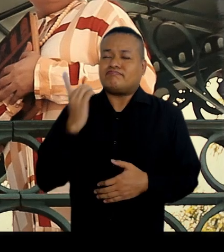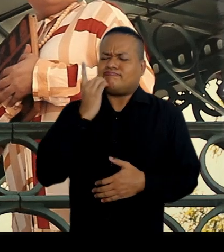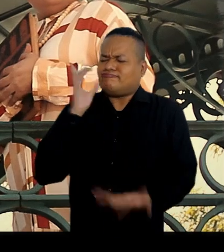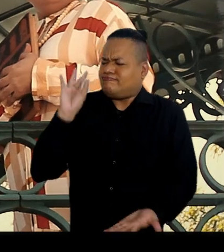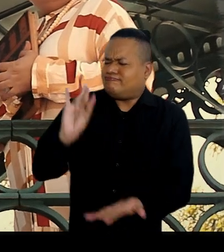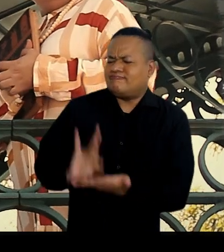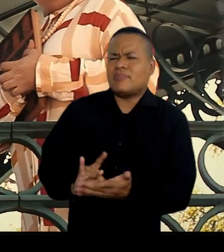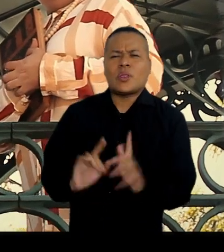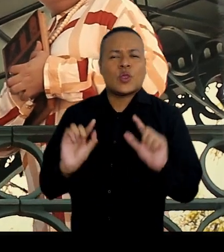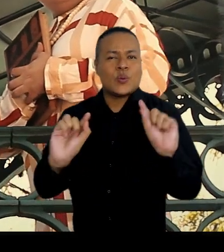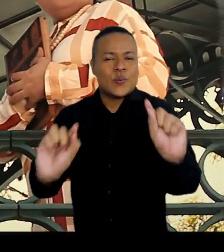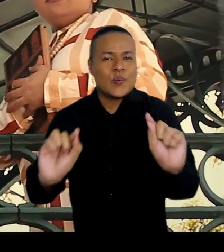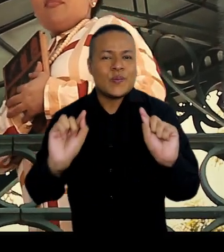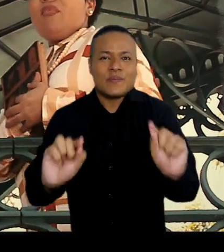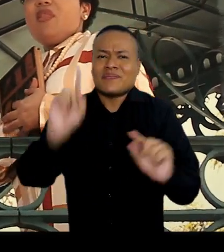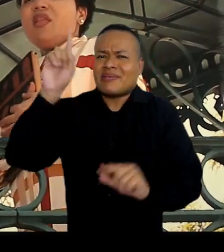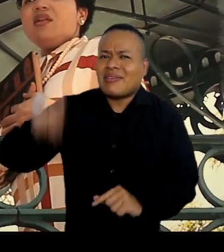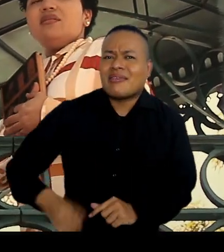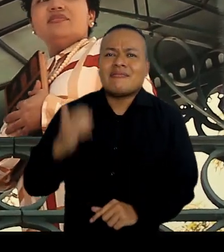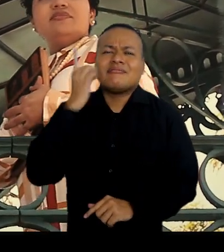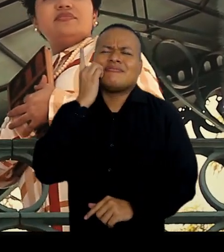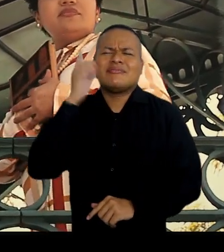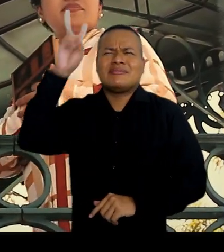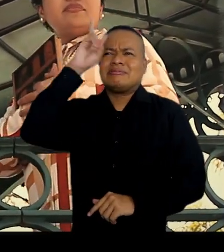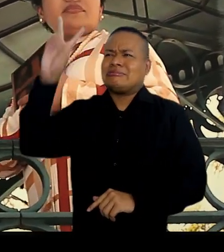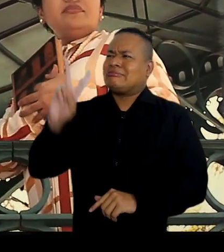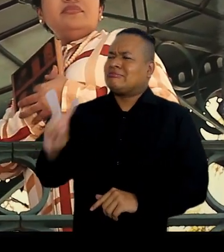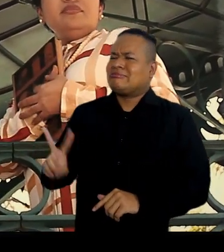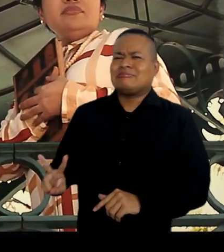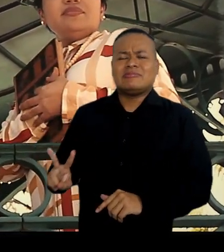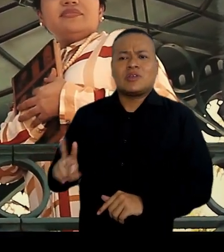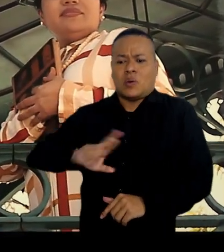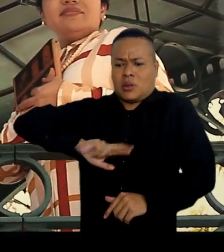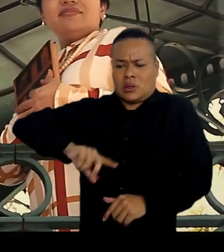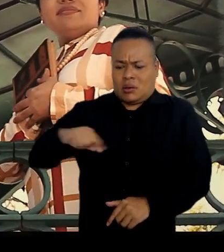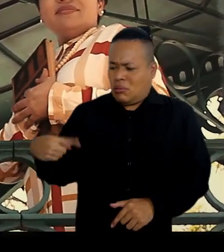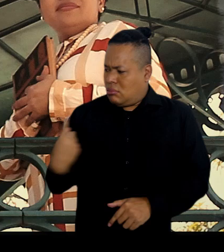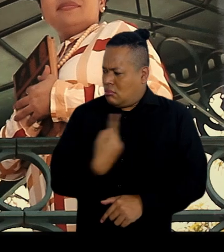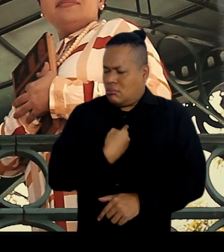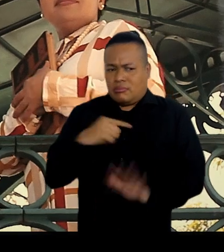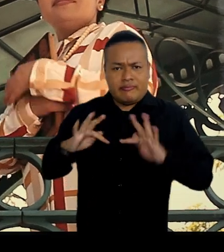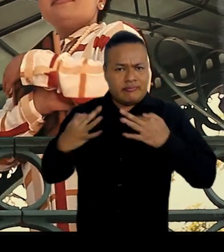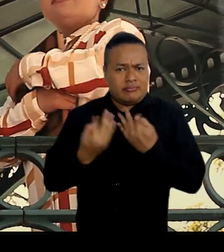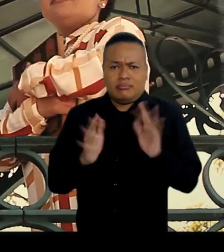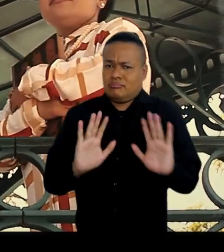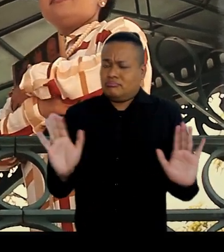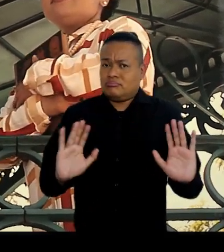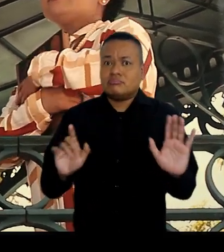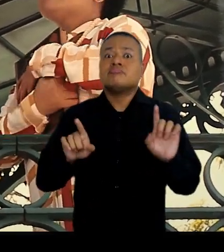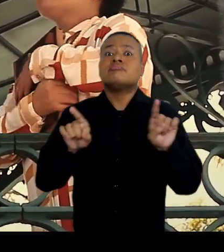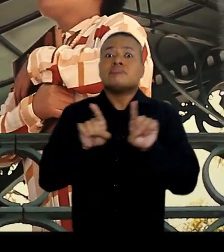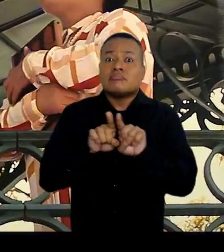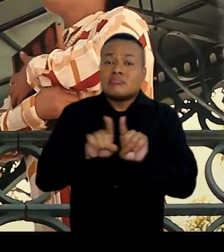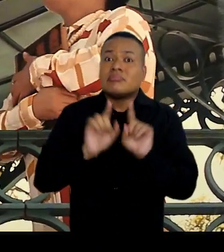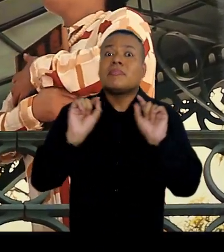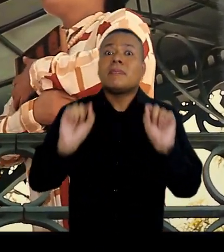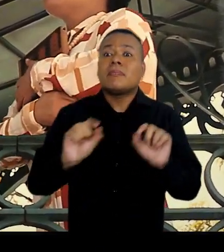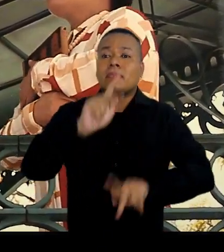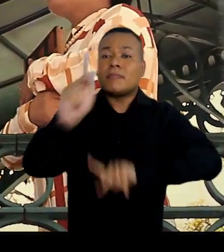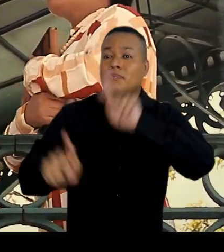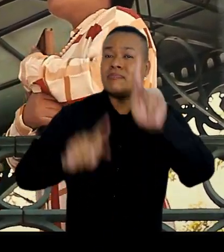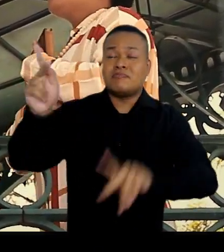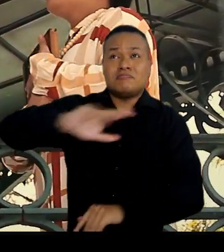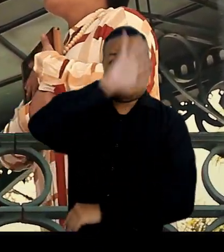Esse dia, senhores, é um dia histórico, não só para mim e minha família, mas como também